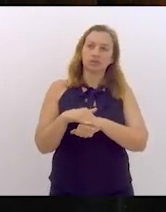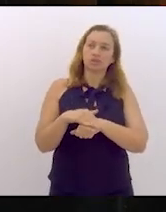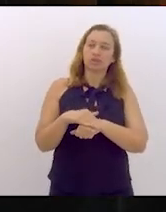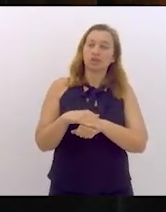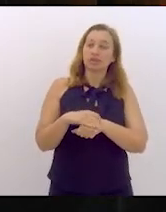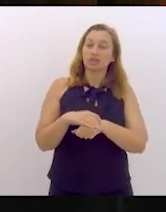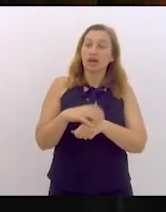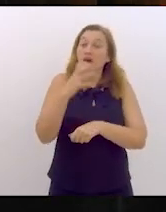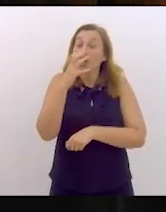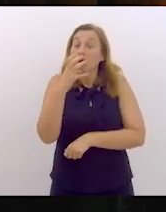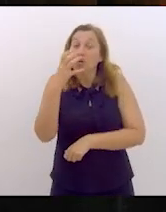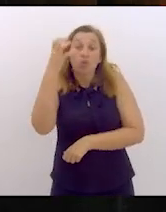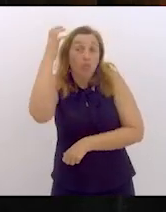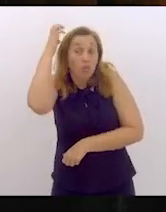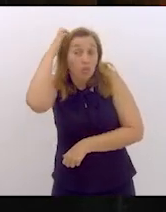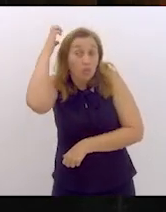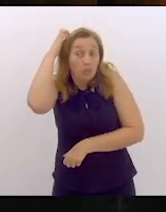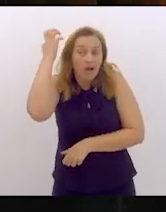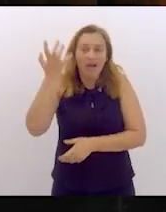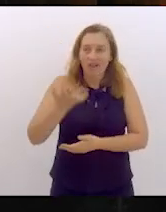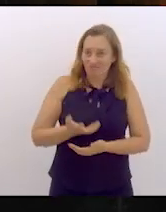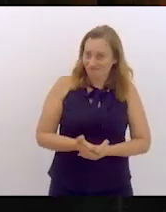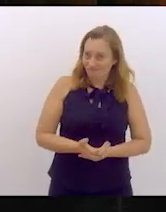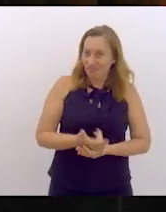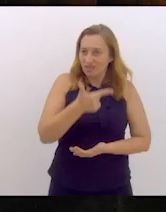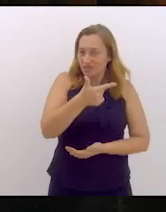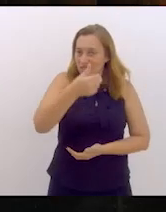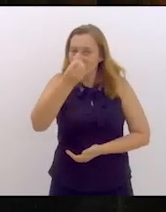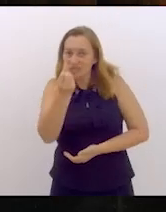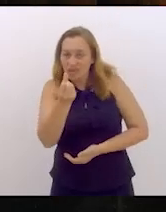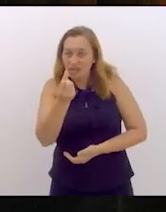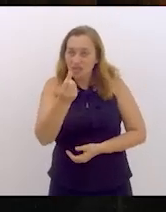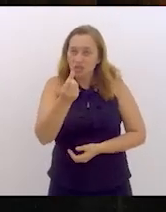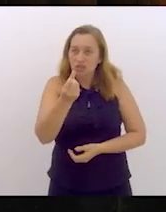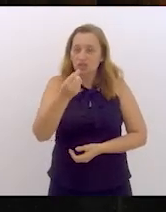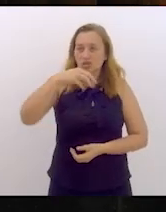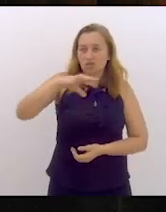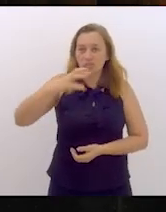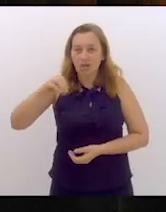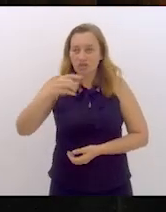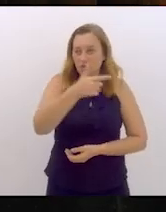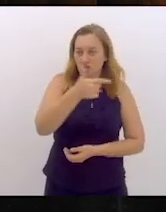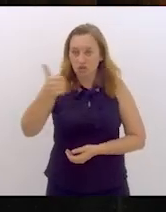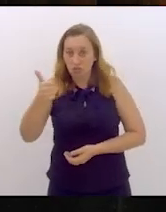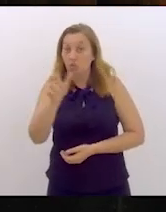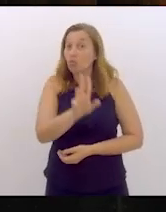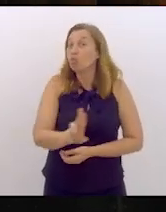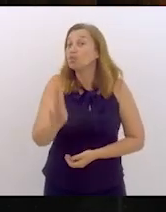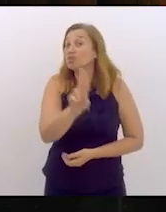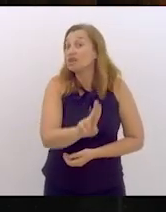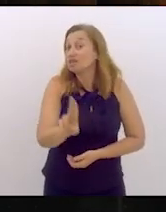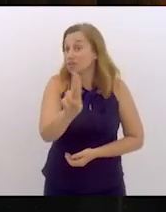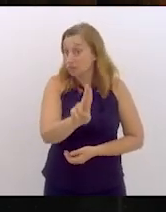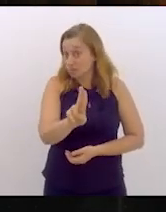incriminar e 26 de Março de 21 usando